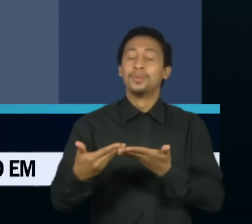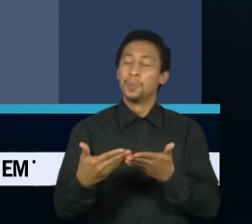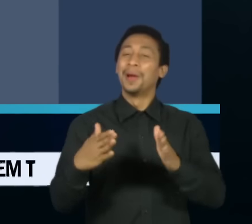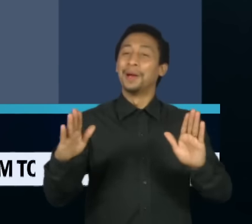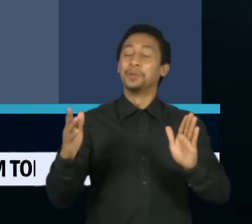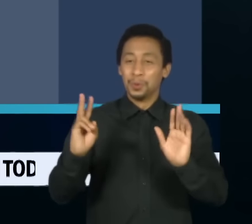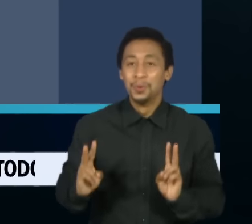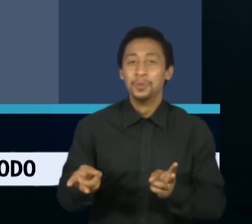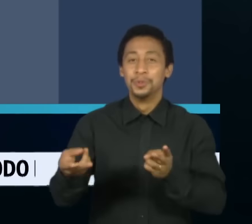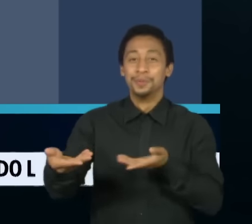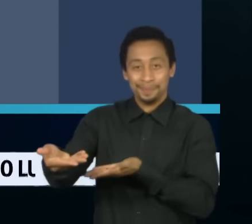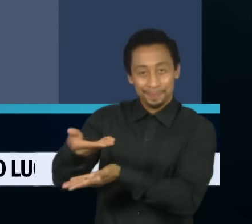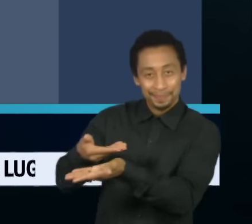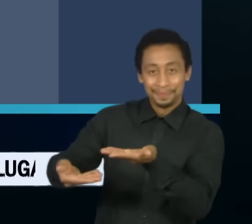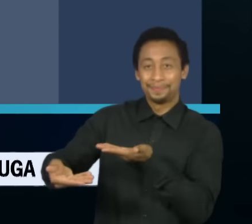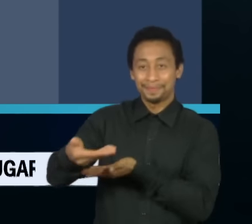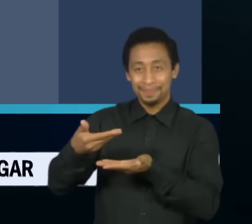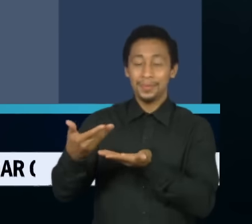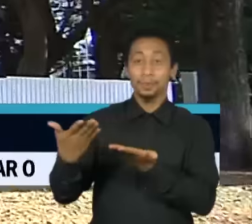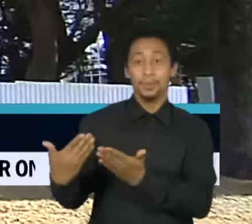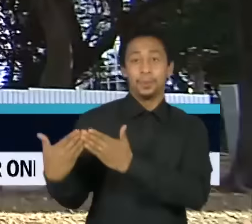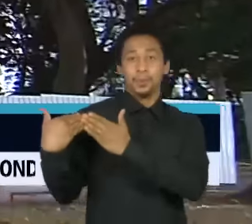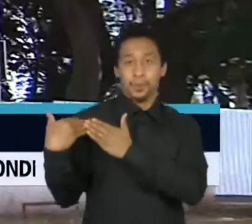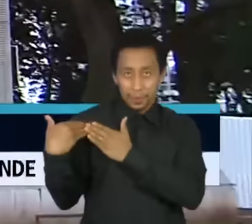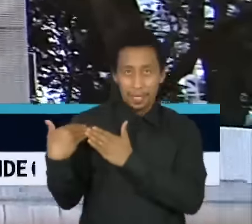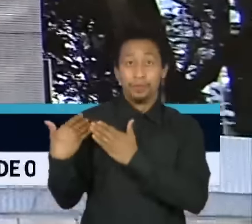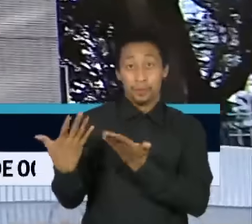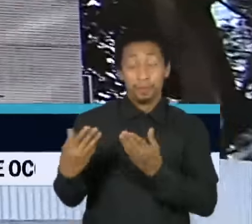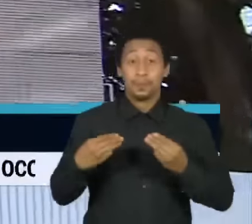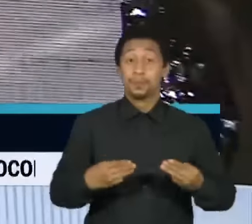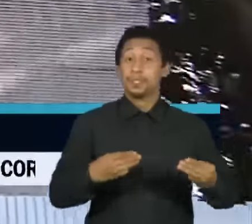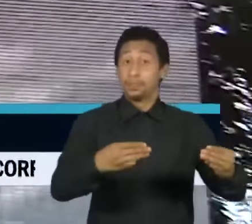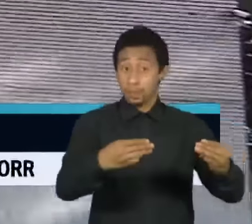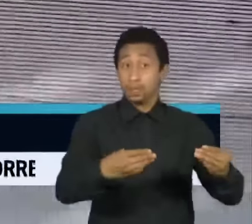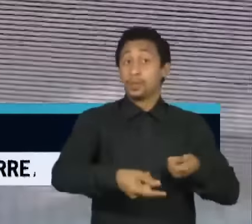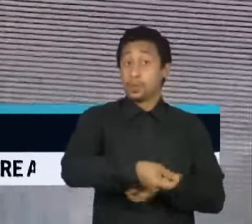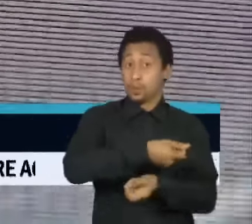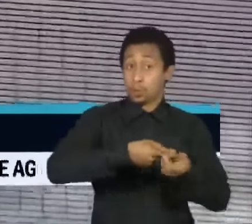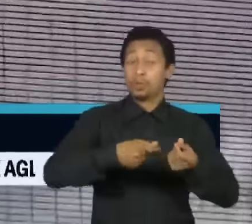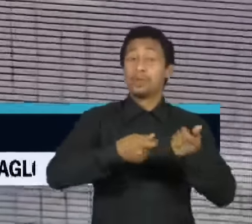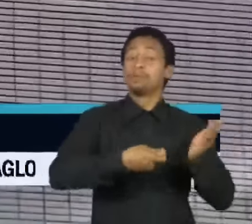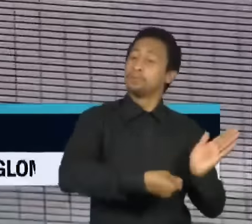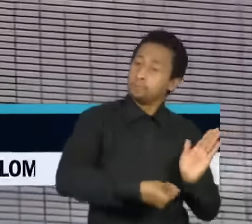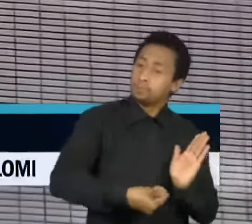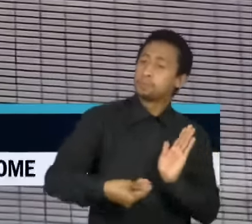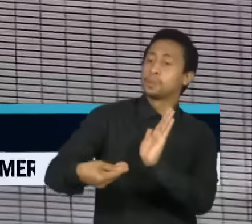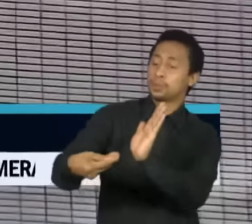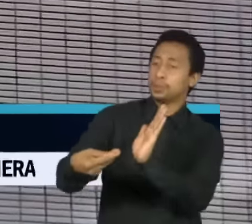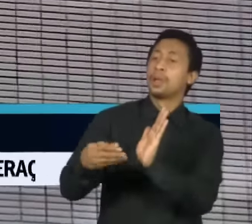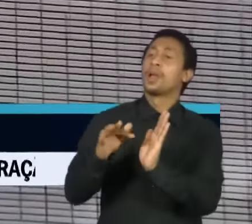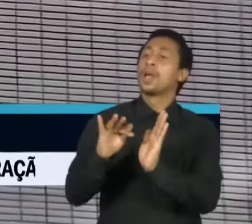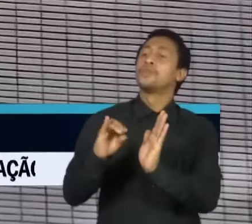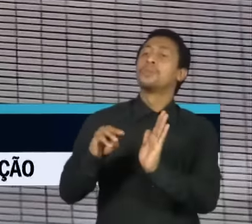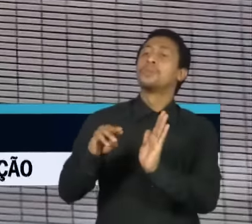corpo técnico da instituição e as autoridades. O Ministério da Economia havia notificado o fundo de que a representação no país